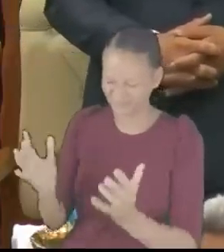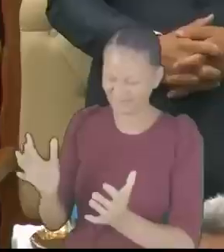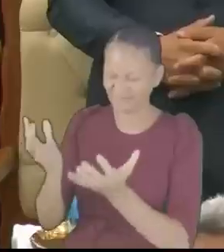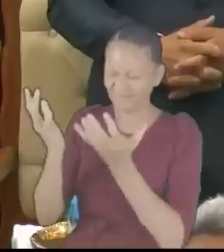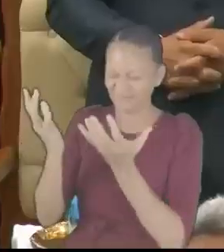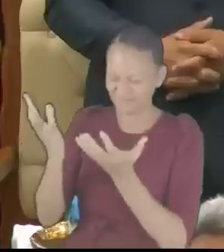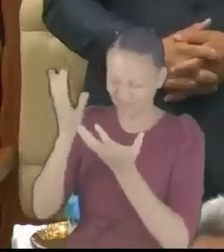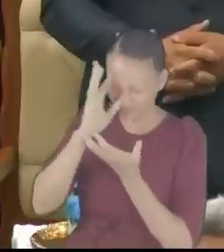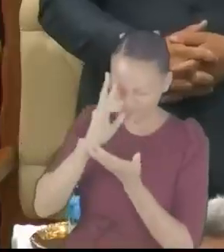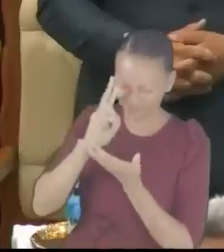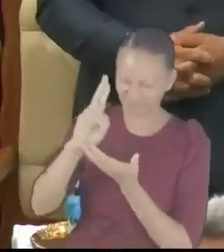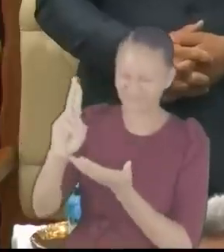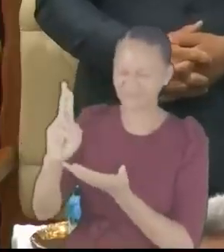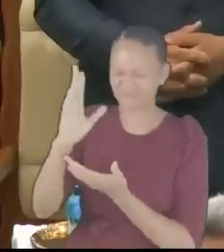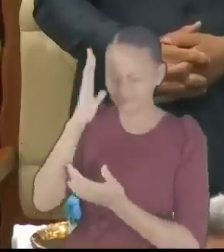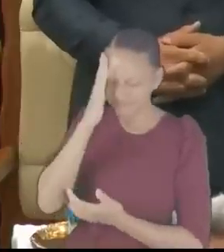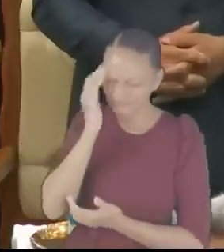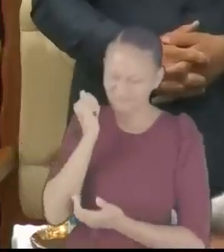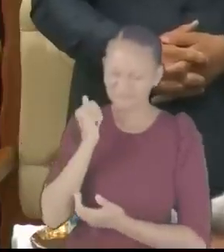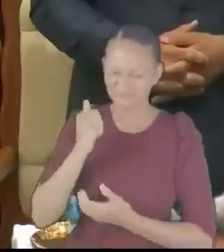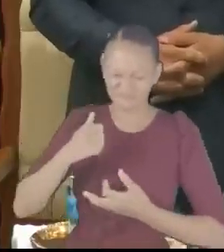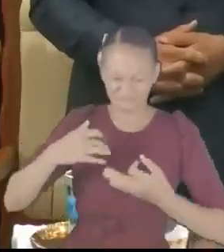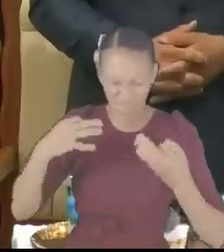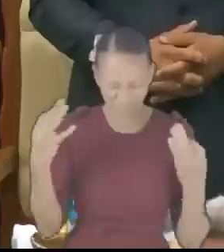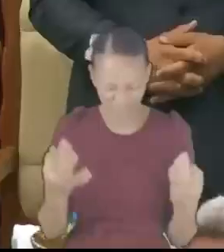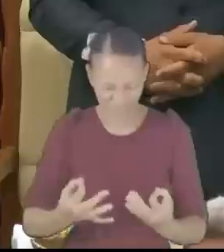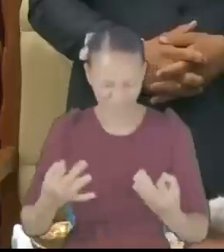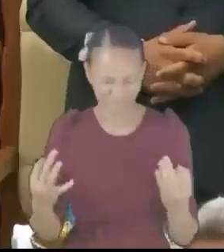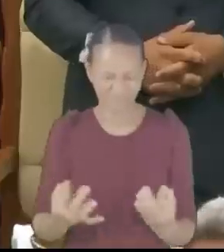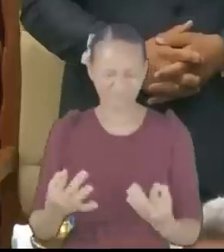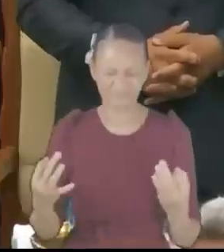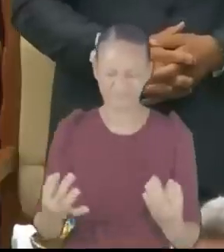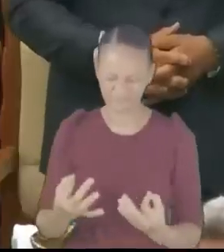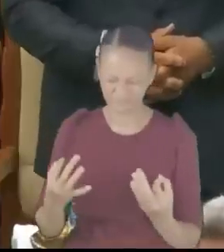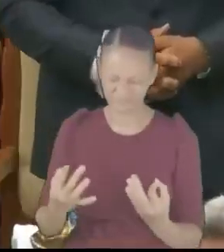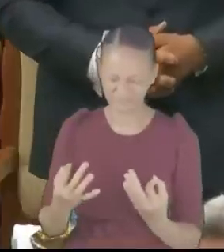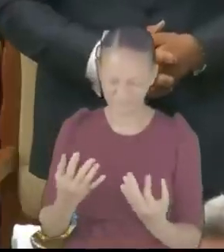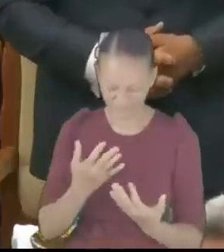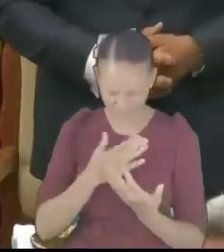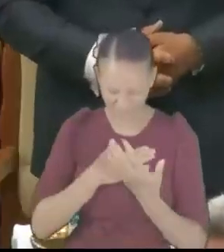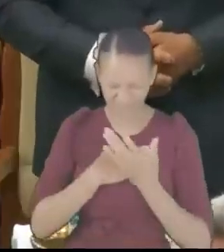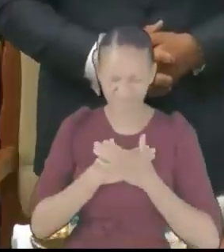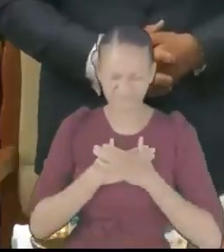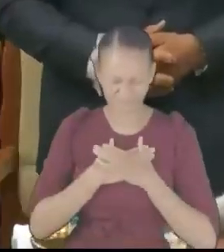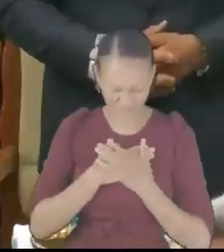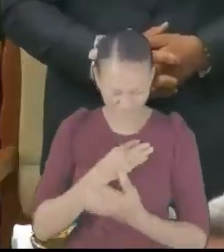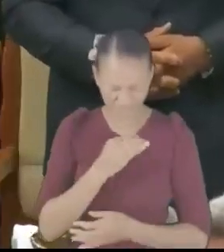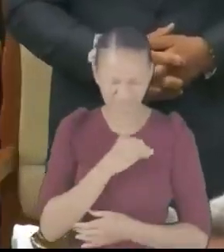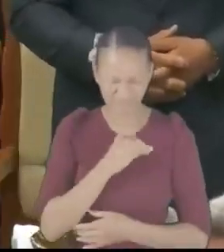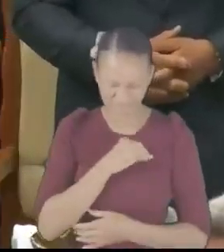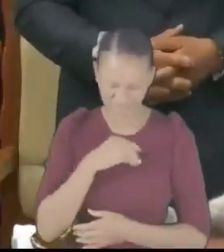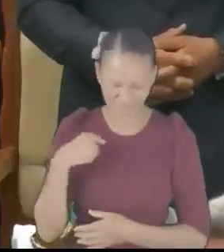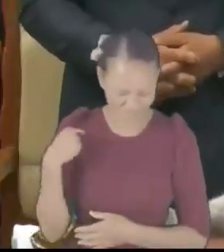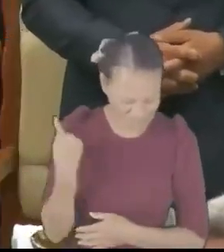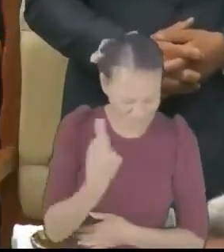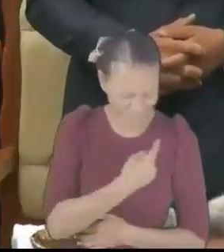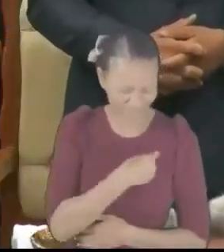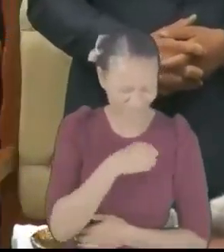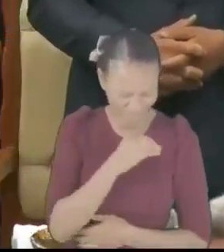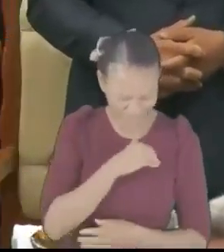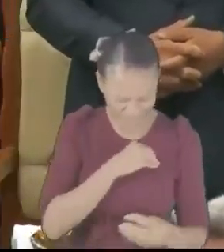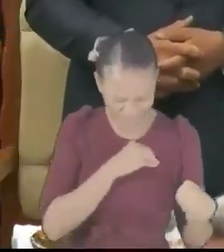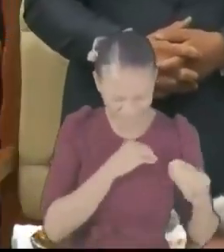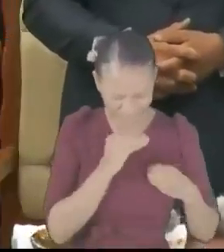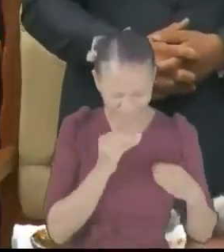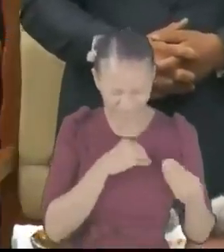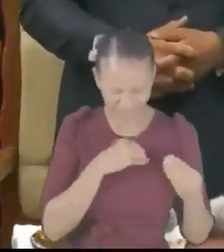Senhor, sabendo perfeitamente que os meus pecados, que os nossos pecados